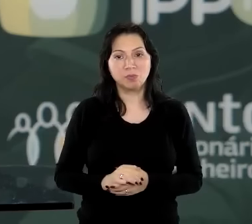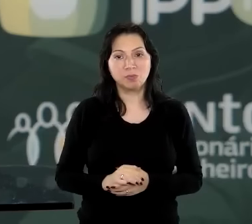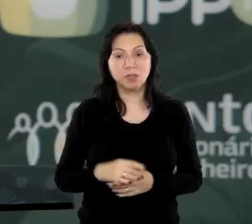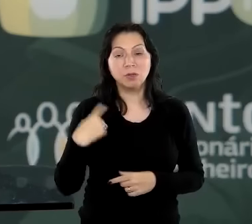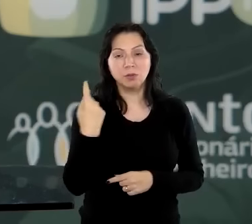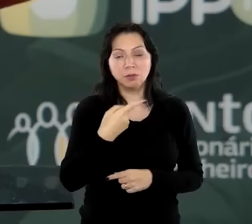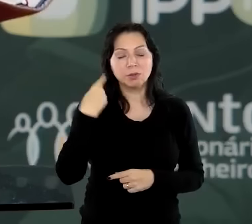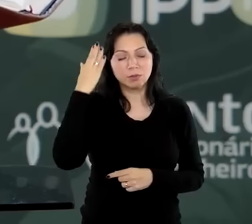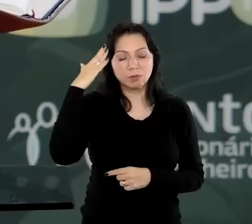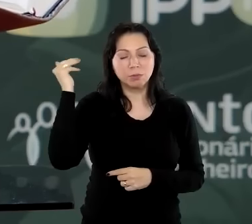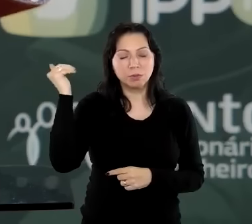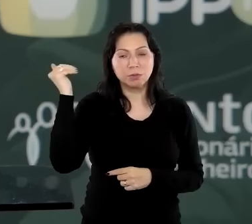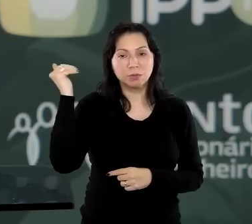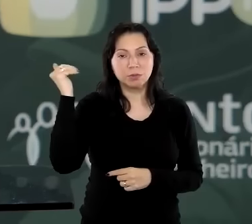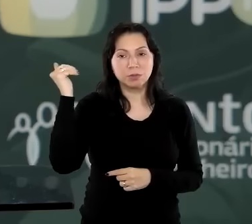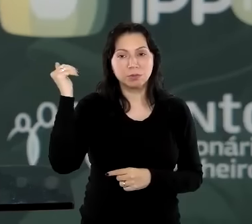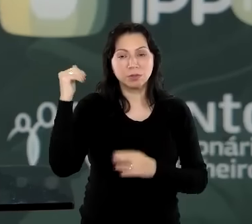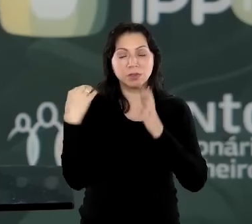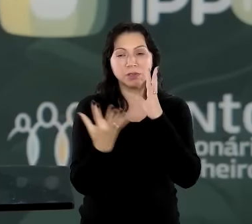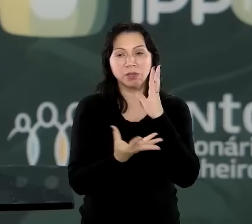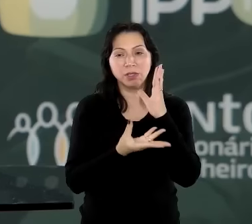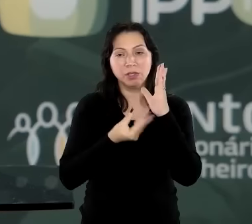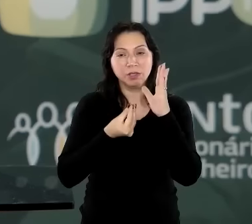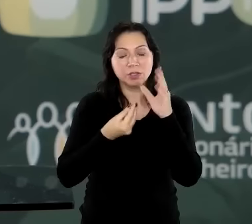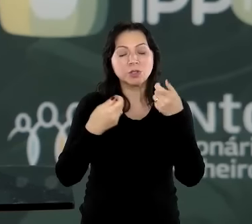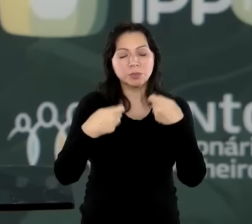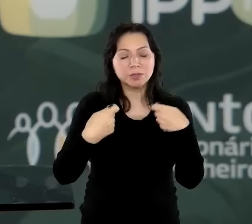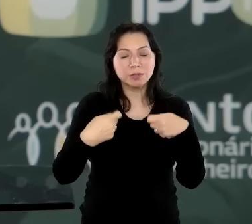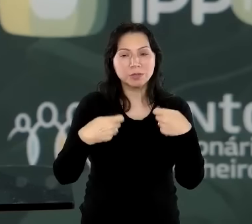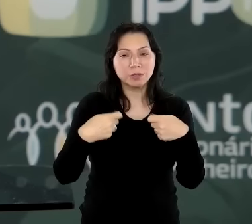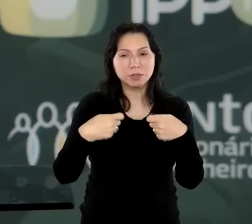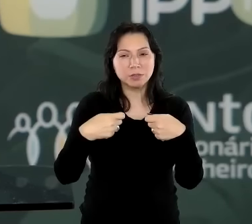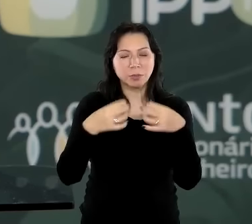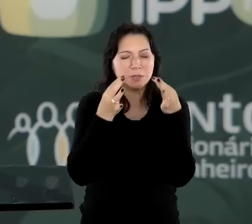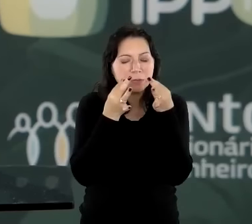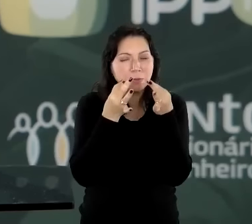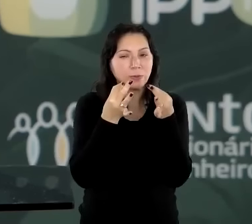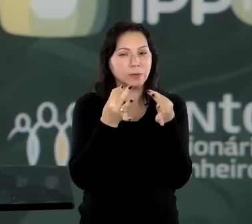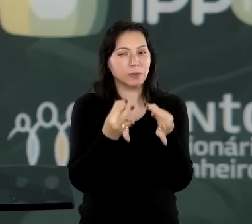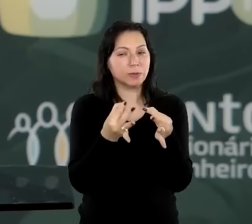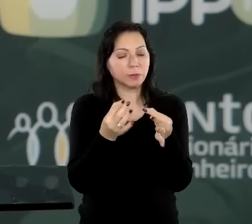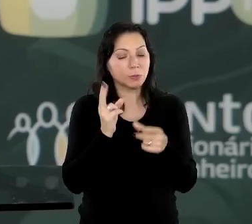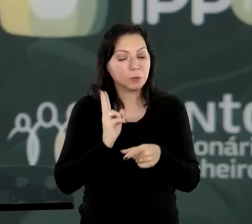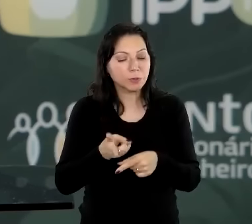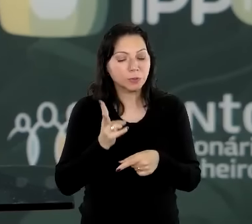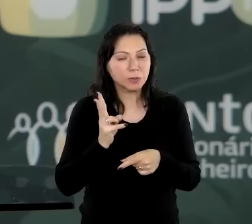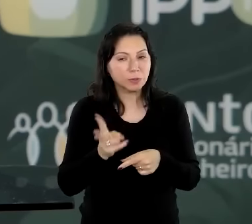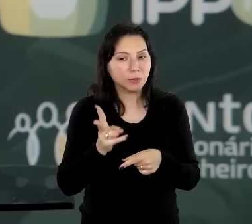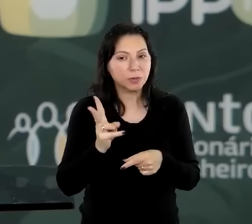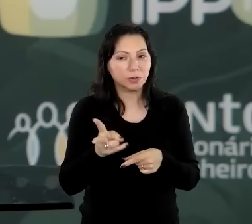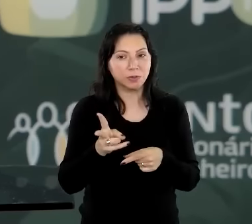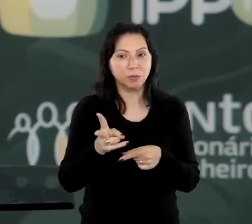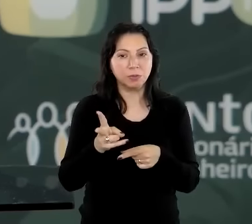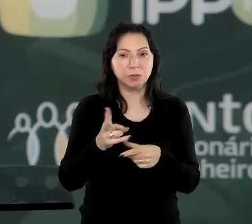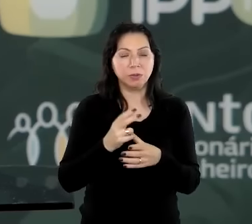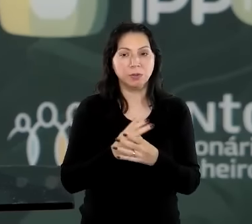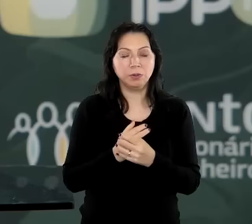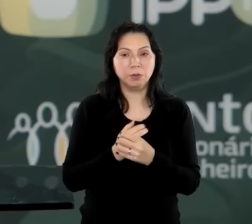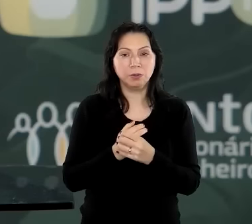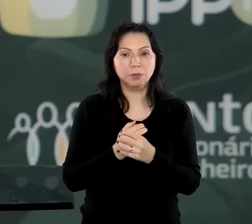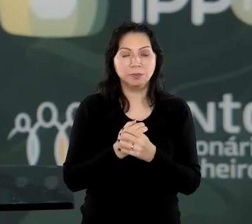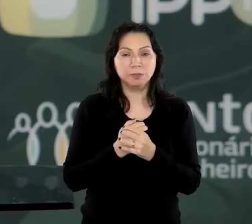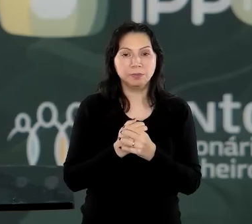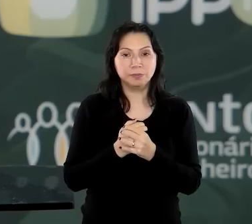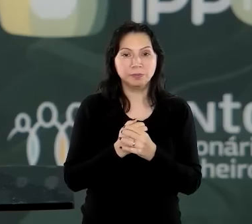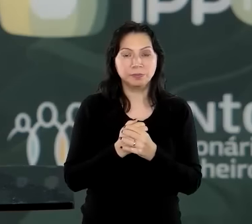Todos nós sabemos que a igreja precisa continuamente vigiar, vigiar e vigiar.